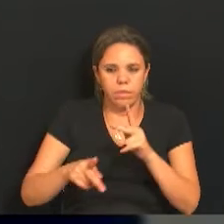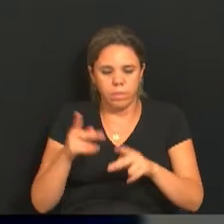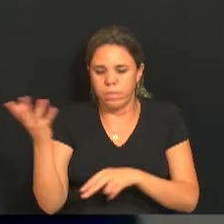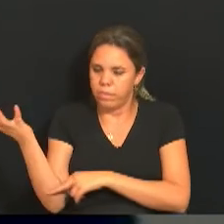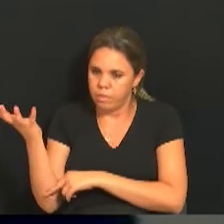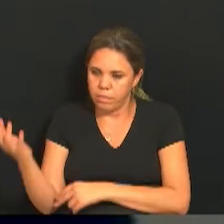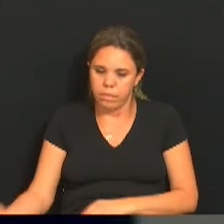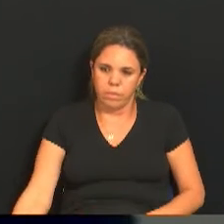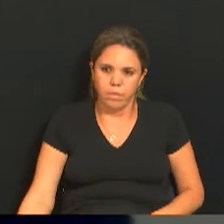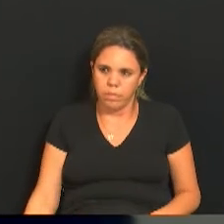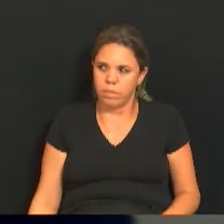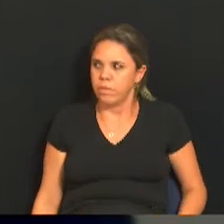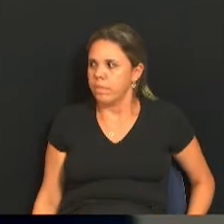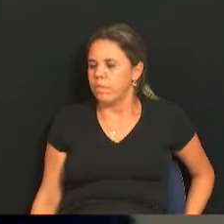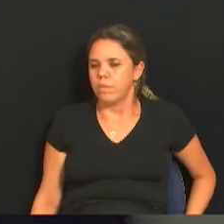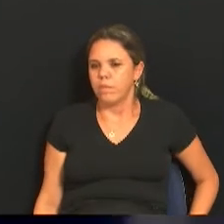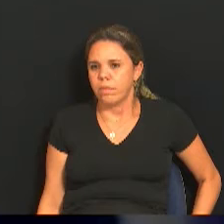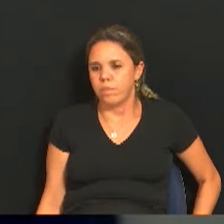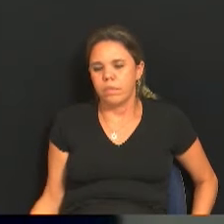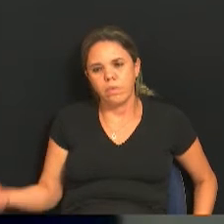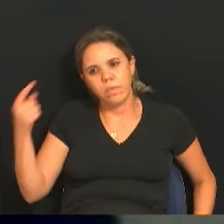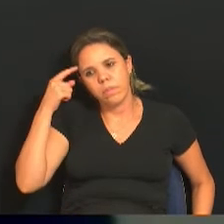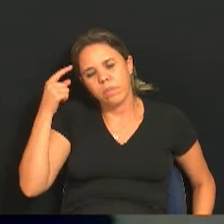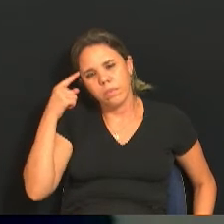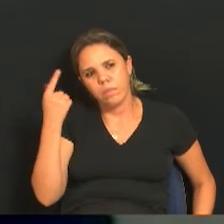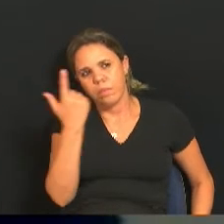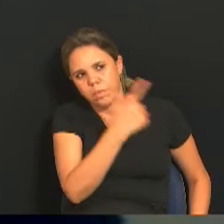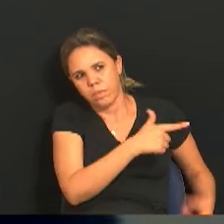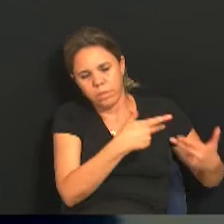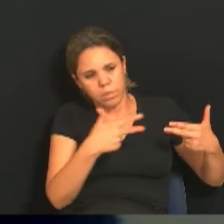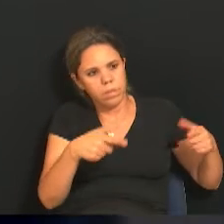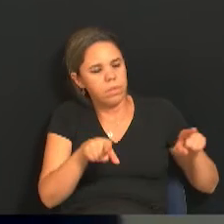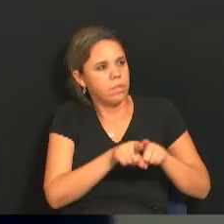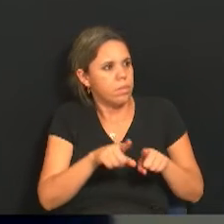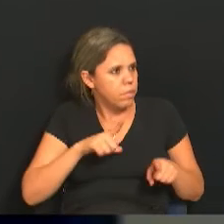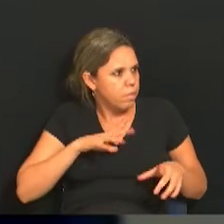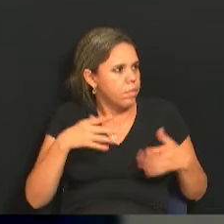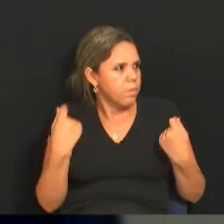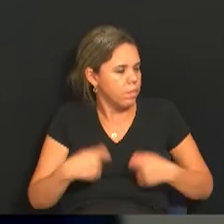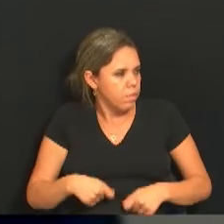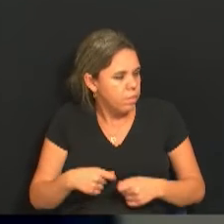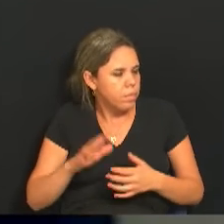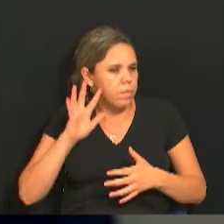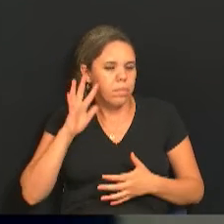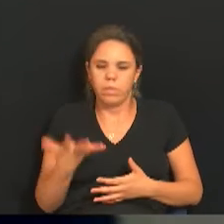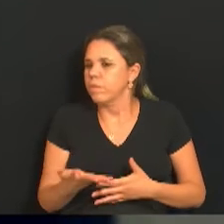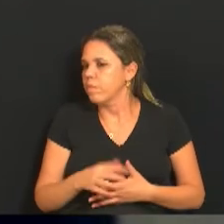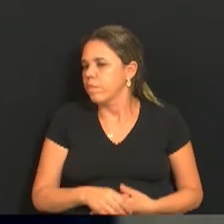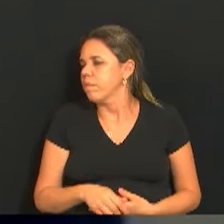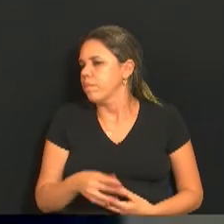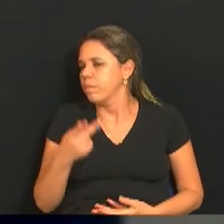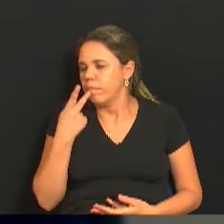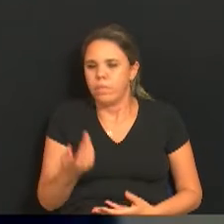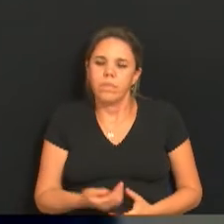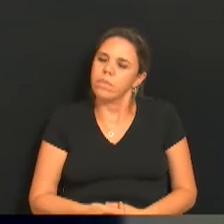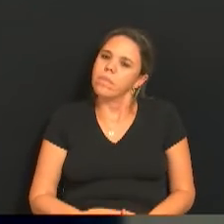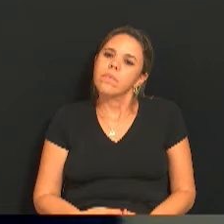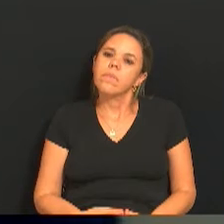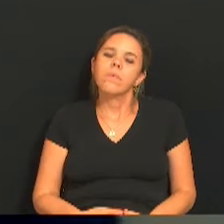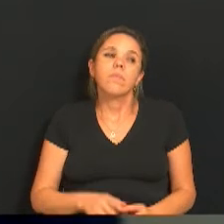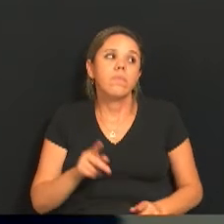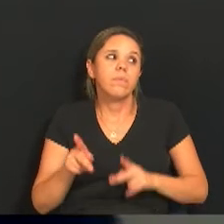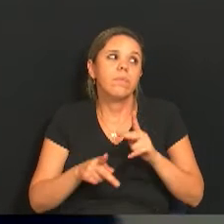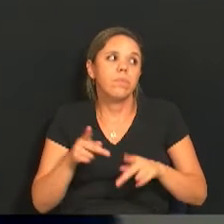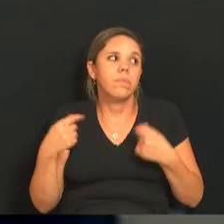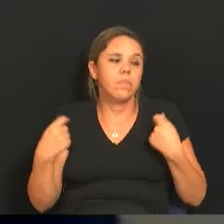rua, eu deixo de pensar numa série de outras questões que a cidade, que o centro tem também. Por que eu estou colocando isso? Né? As pessoas que mais, né,